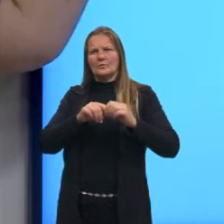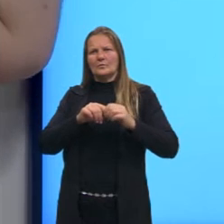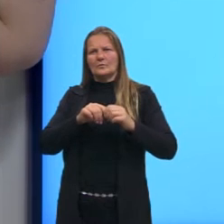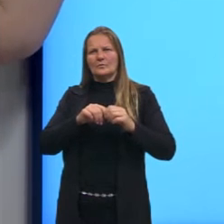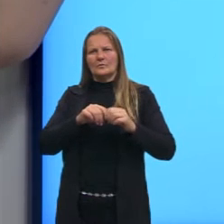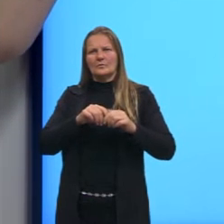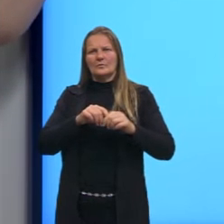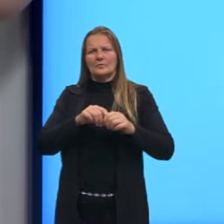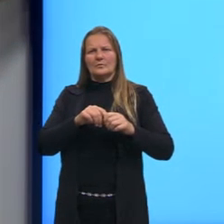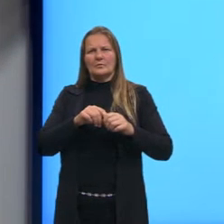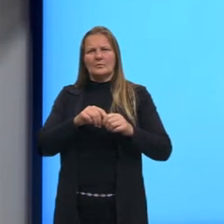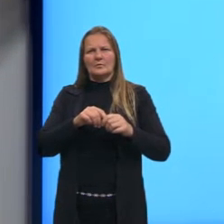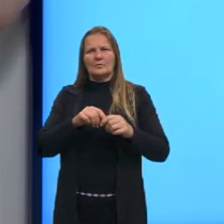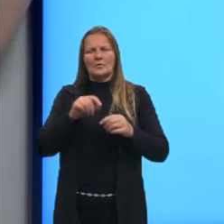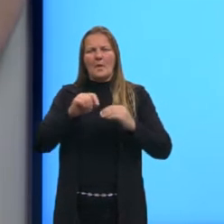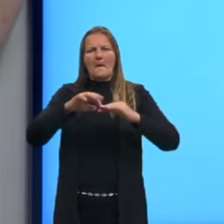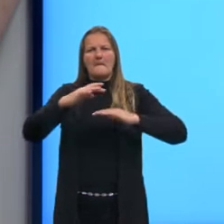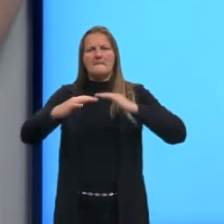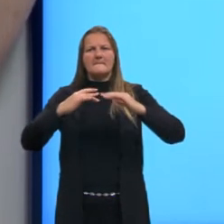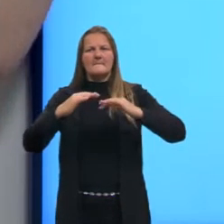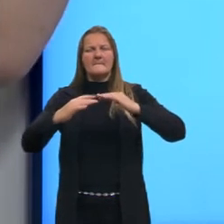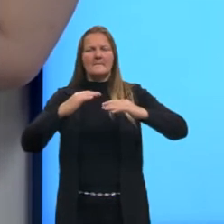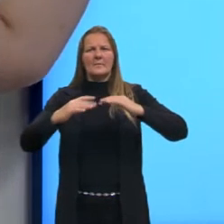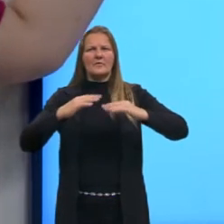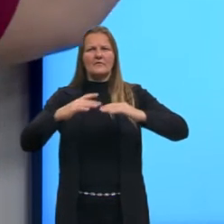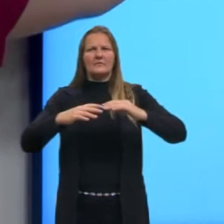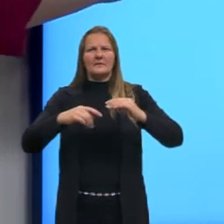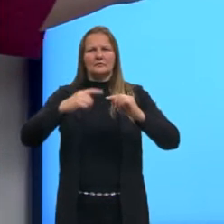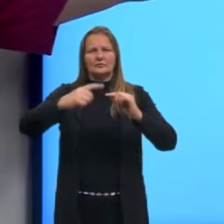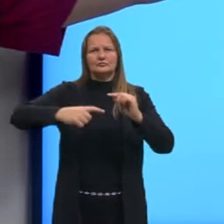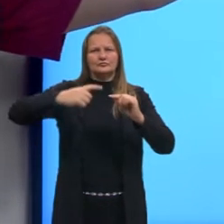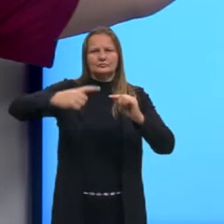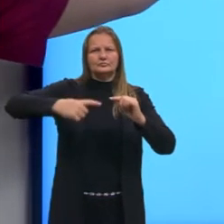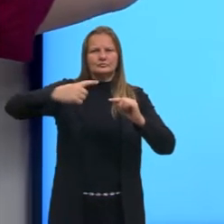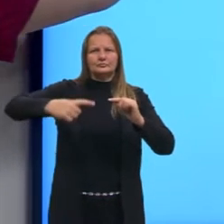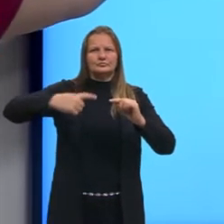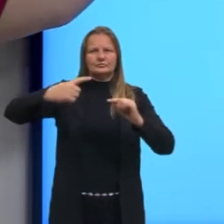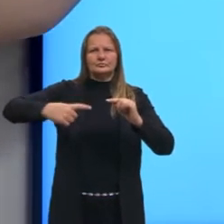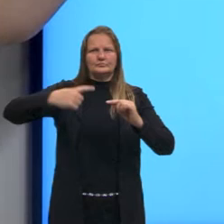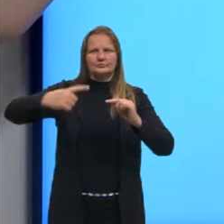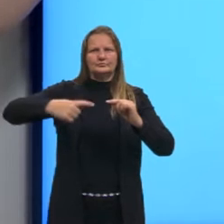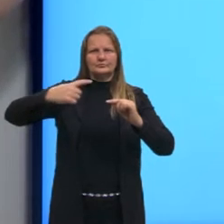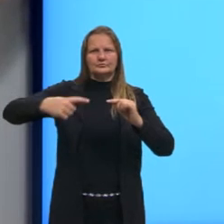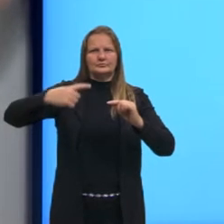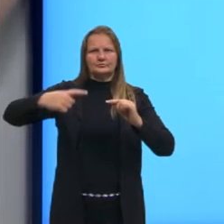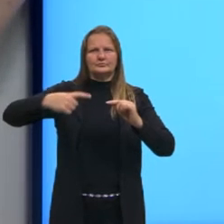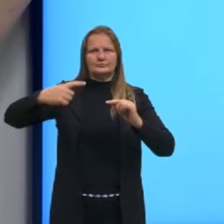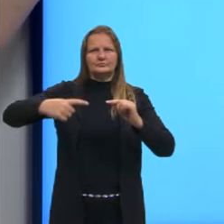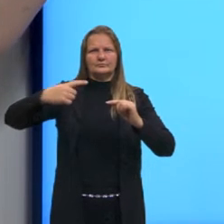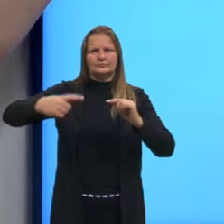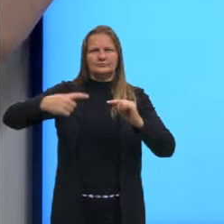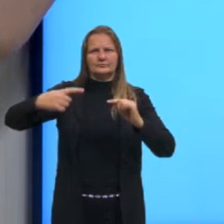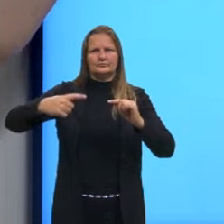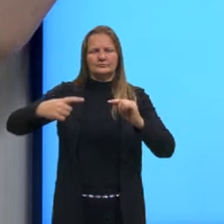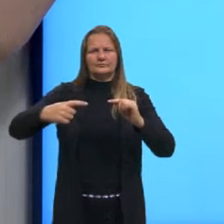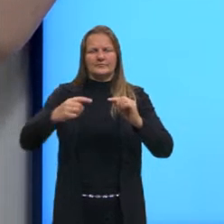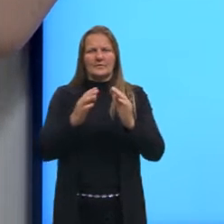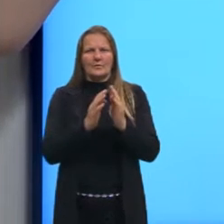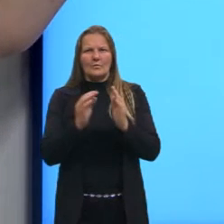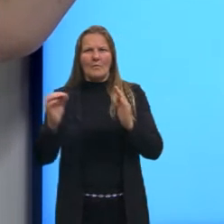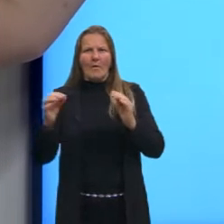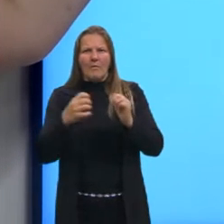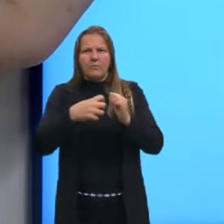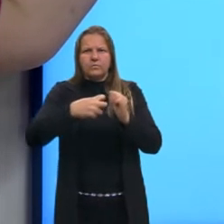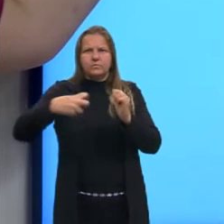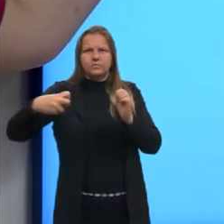certo? O que acontece com esse tipo de mola aqui, tá, pessoal? Isso aqui é um pouquinho difícil da gente fazer na prática,